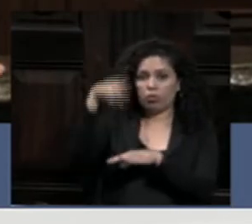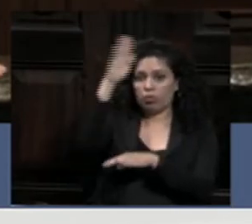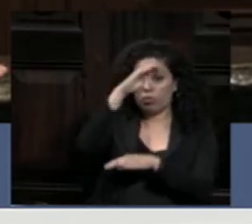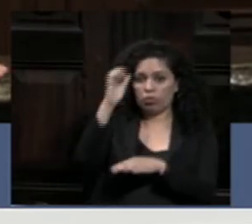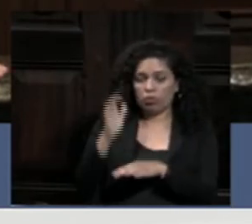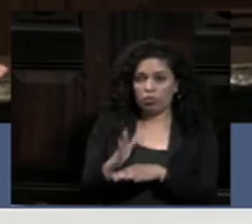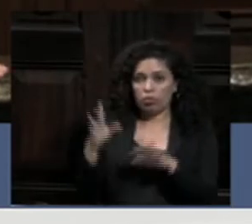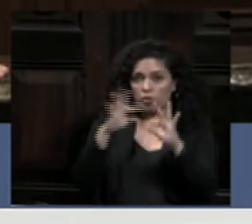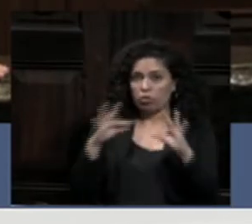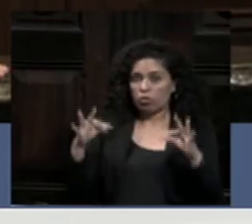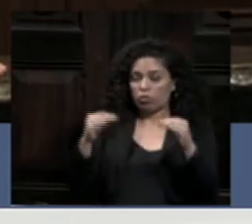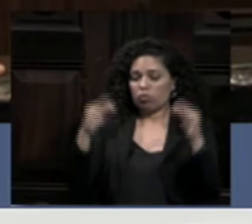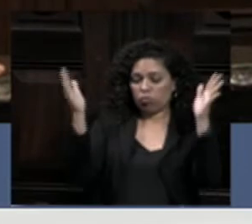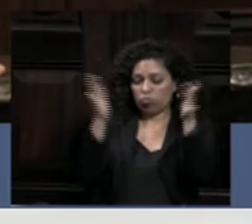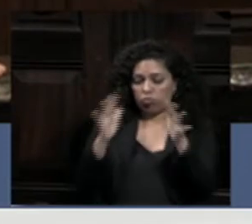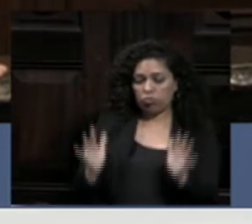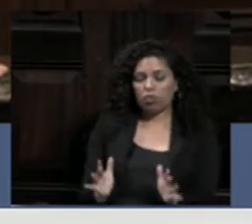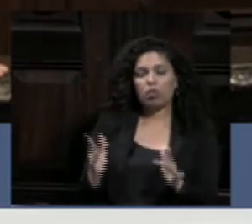Não acredito